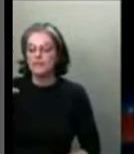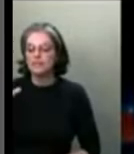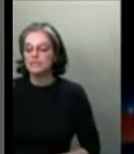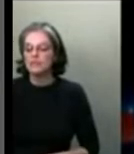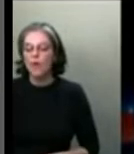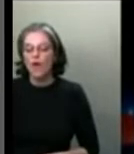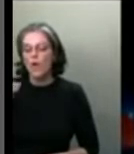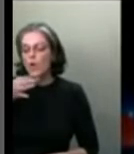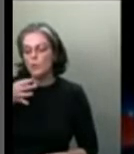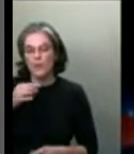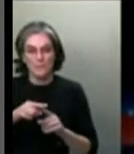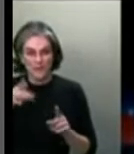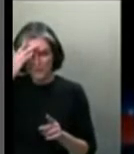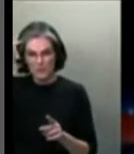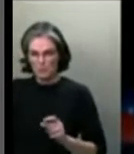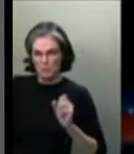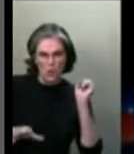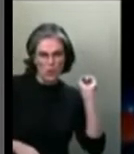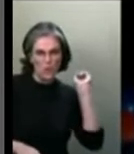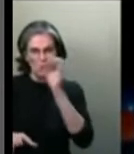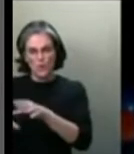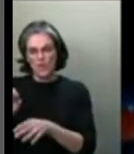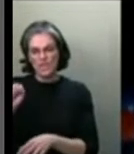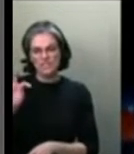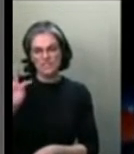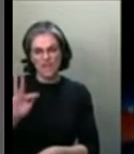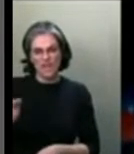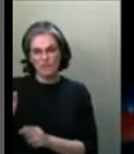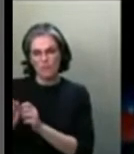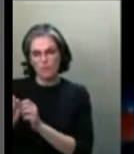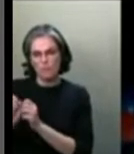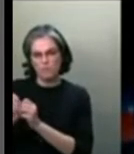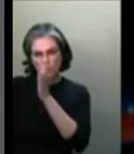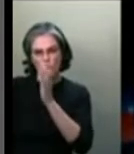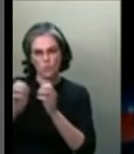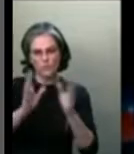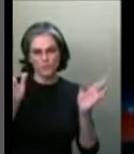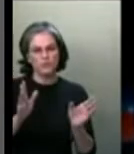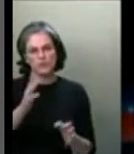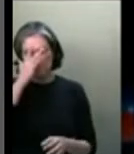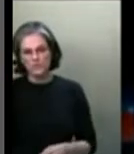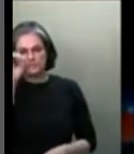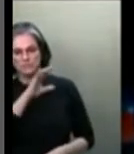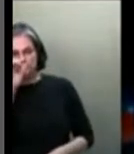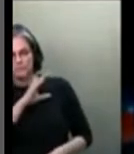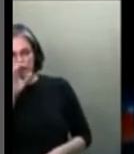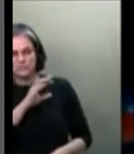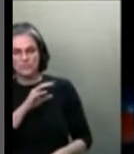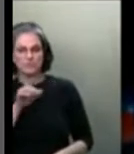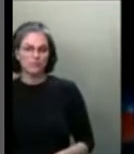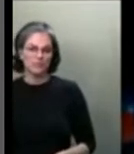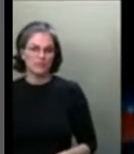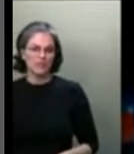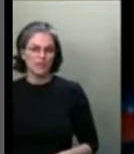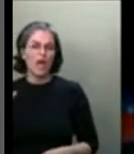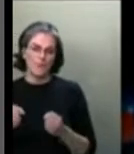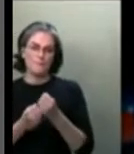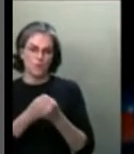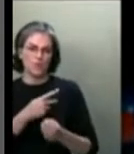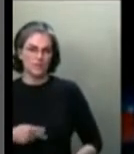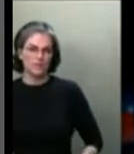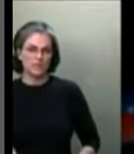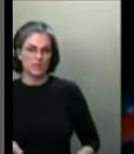arruaceiros que jogaram fogos no Supremo Tribunal Federal, as forças de segurança e da polícia, os arruaceiros, senador Rogério, apoiador do presidente da República,